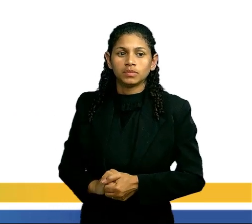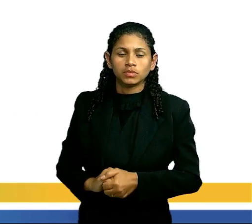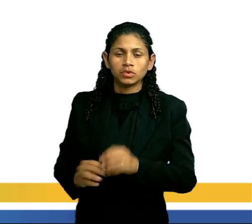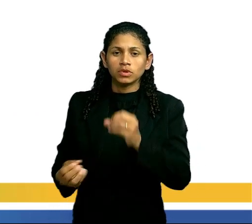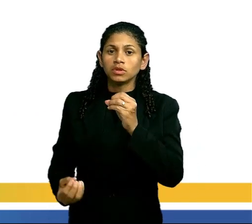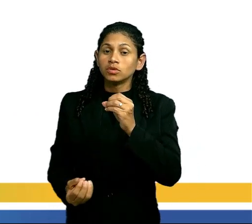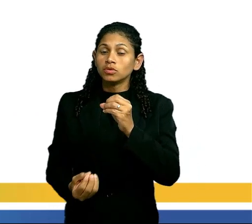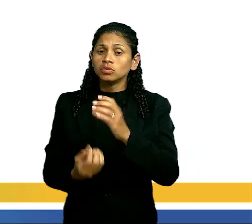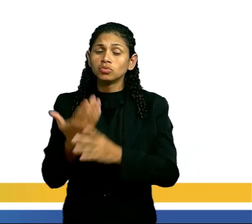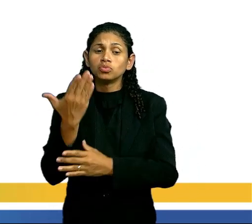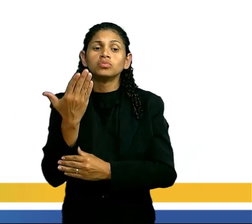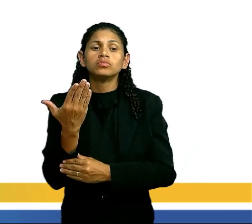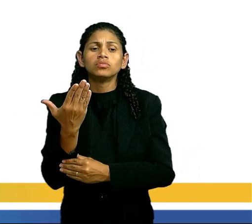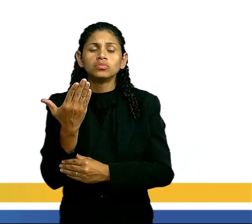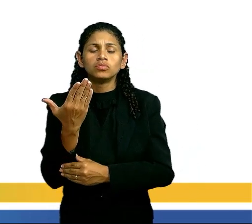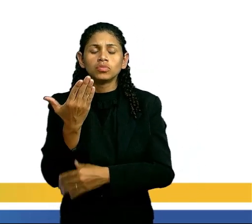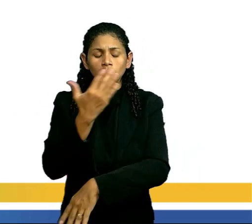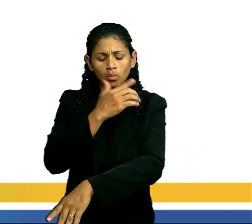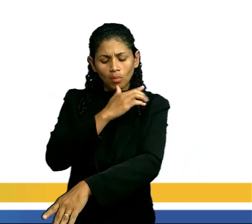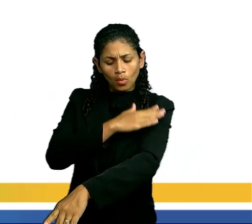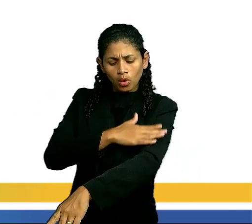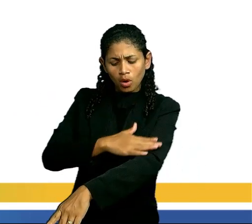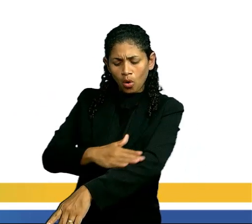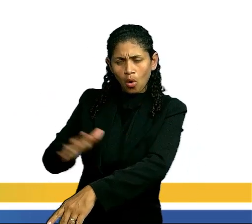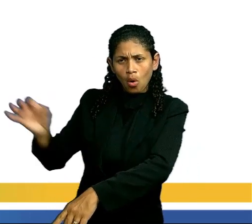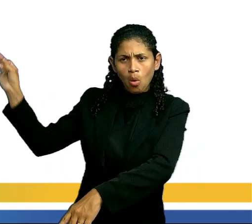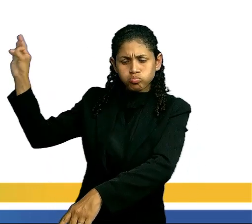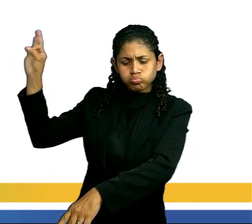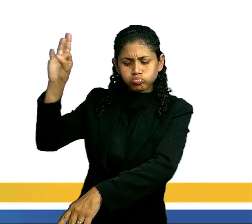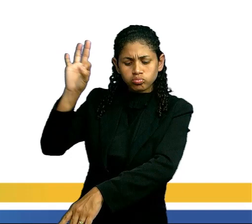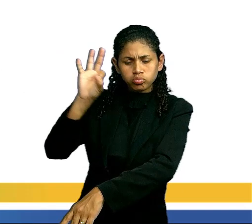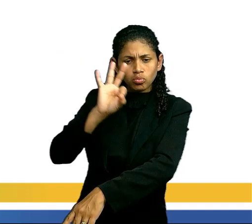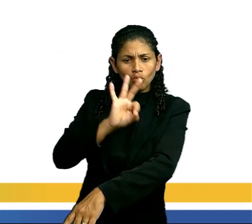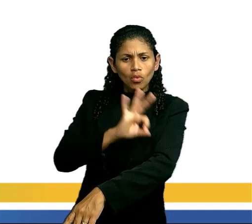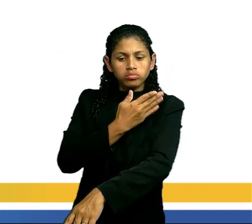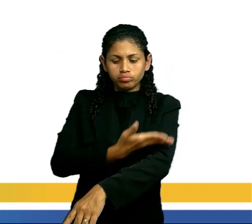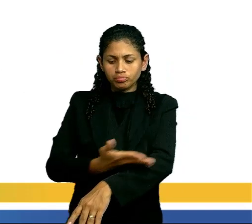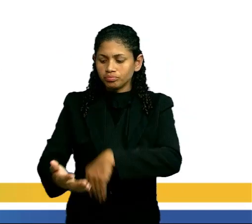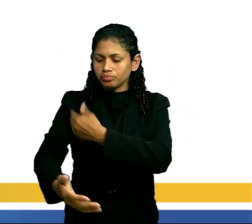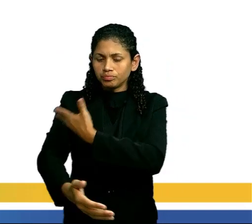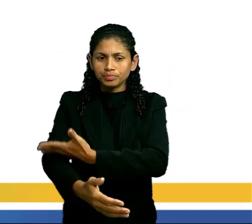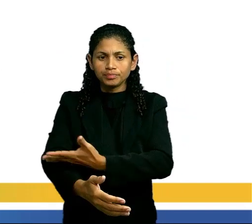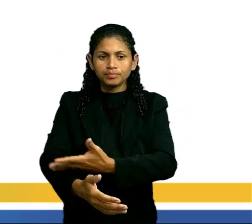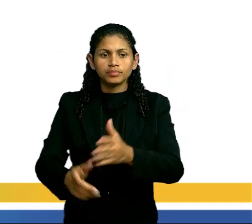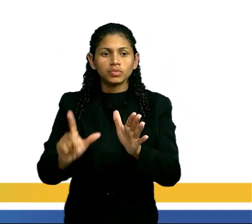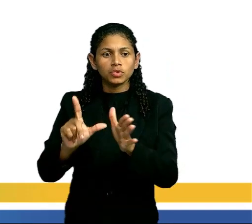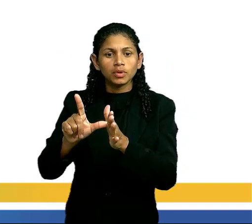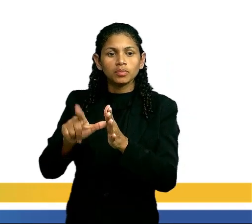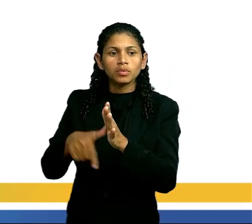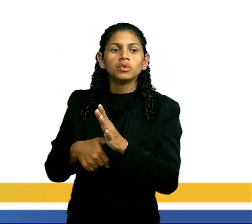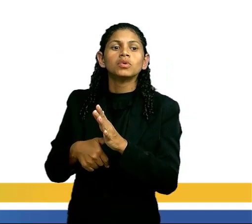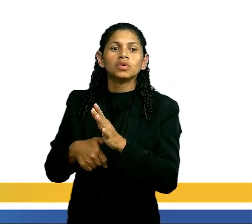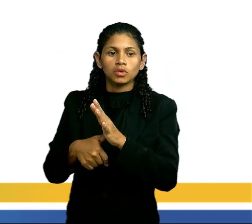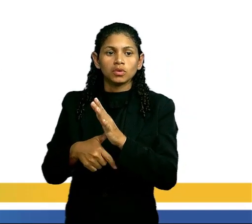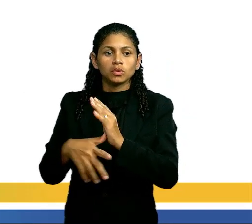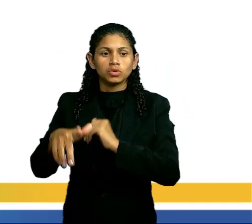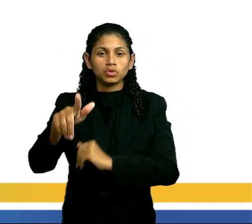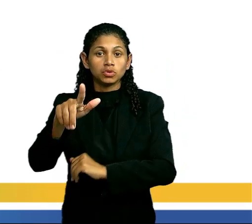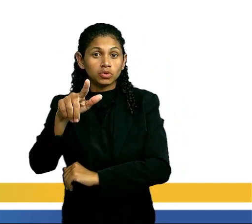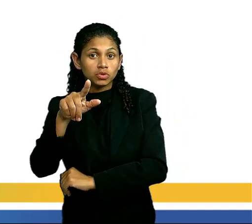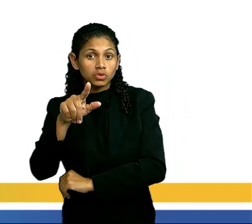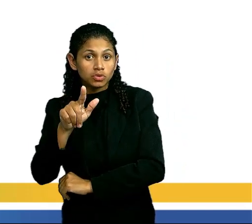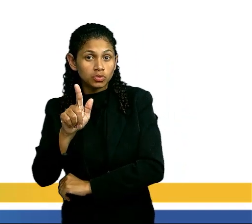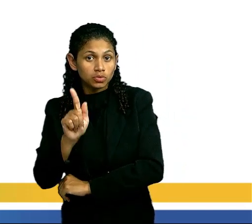de verão europeu, bronzeado e adulado após 3 dias da cúpula do G7, organizada em